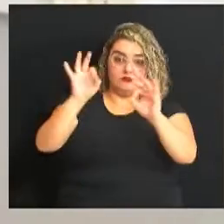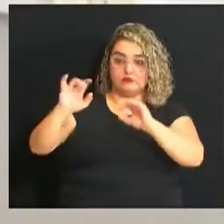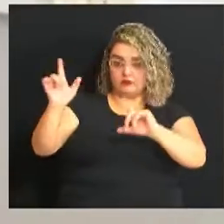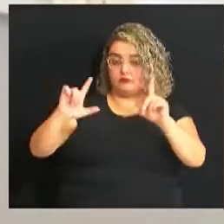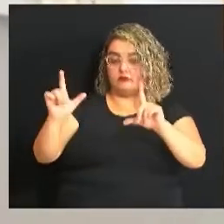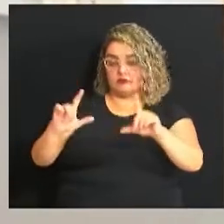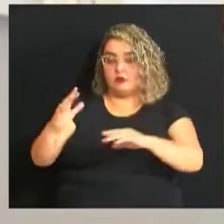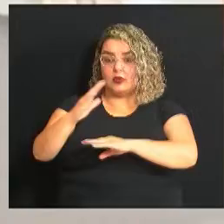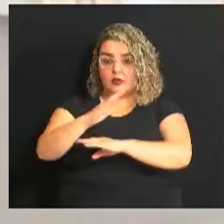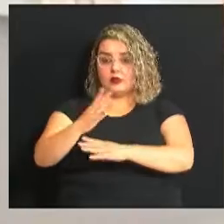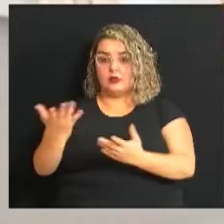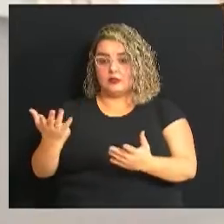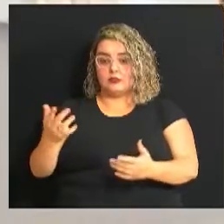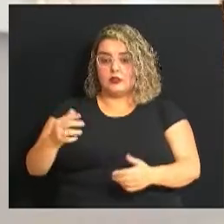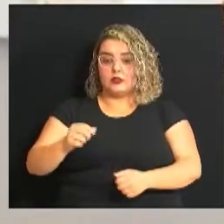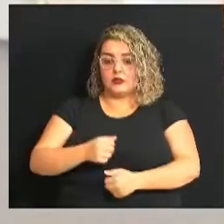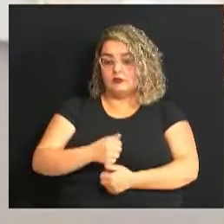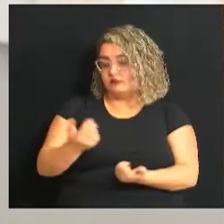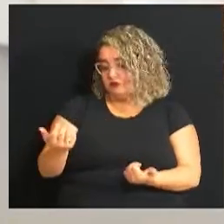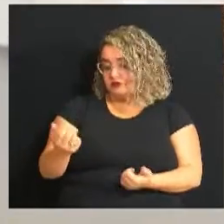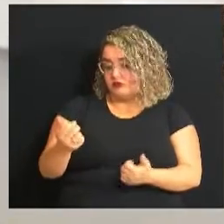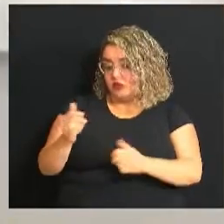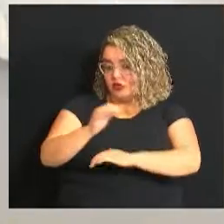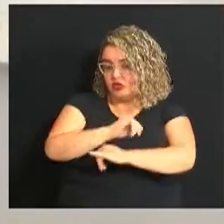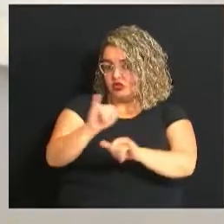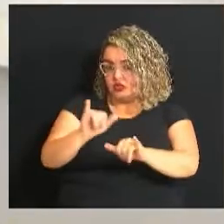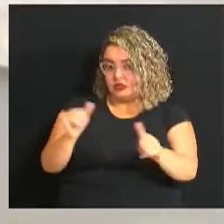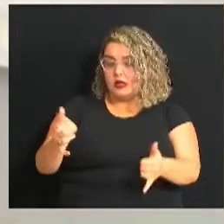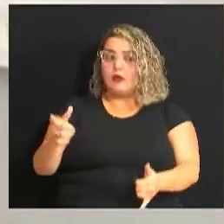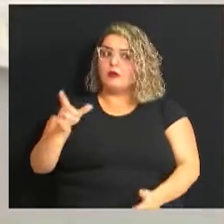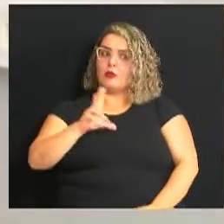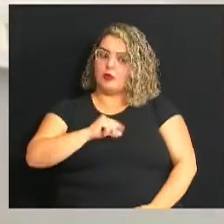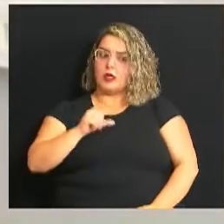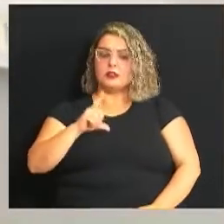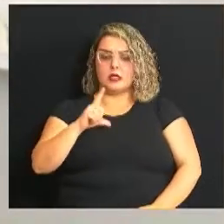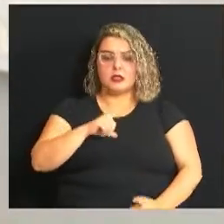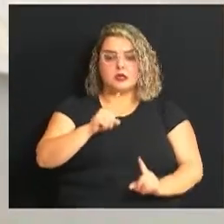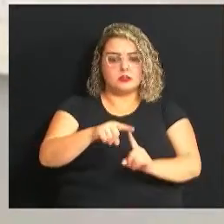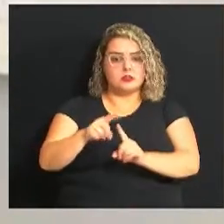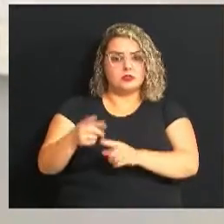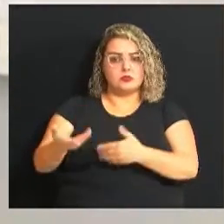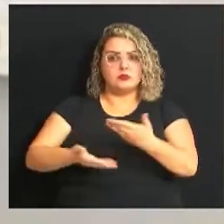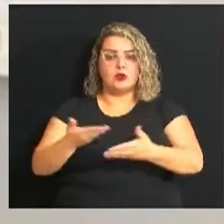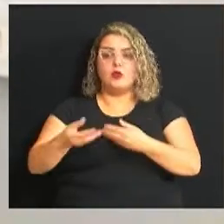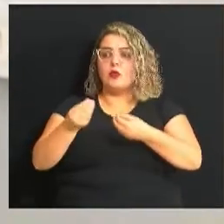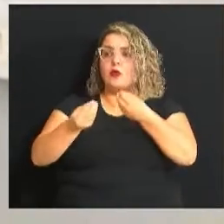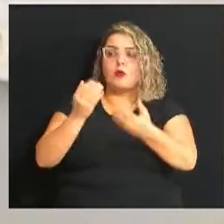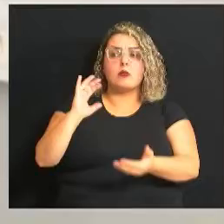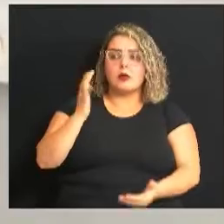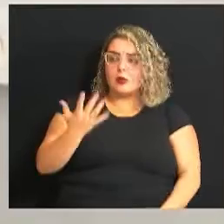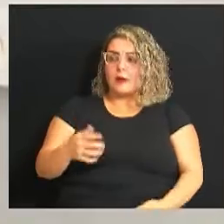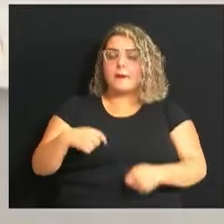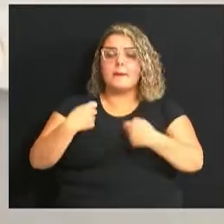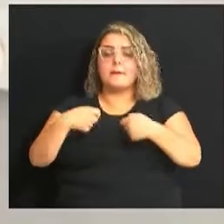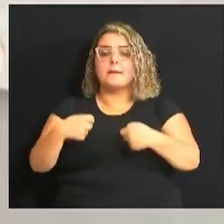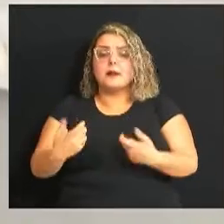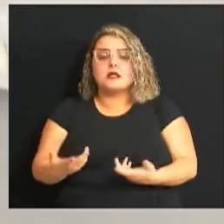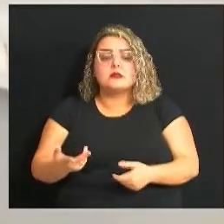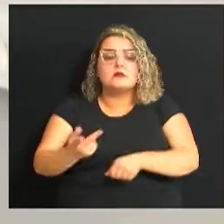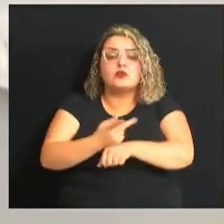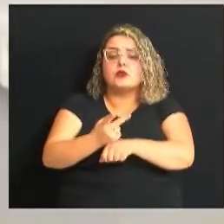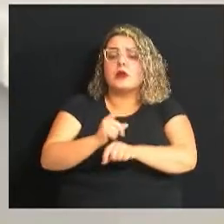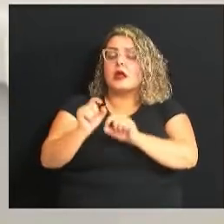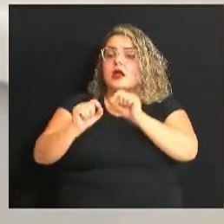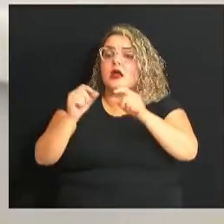Notícia e fala, puxa vida, existe esse tipo de serviço. Como é que faz? Como que funciona? Eles têm que procurar quem? Através